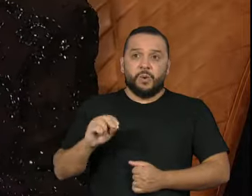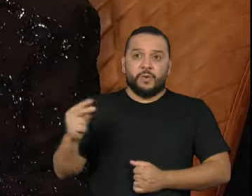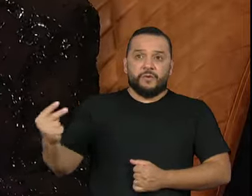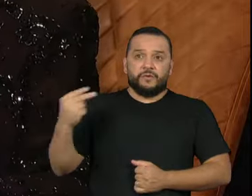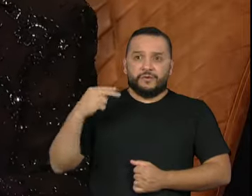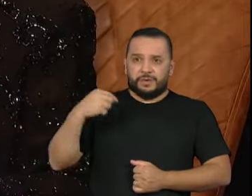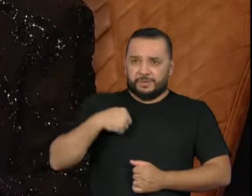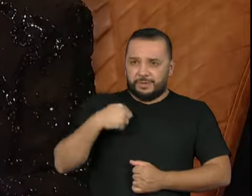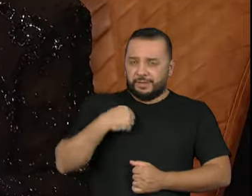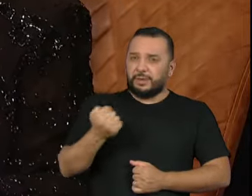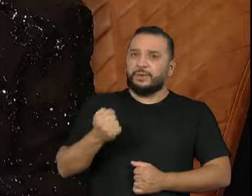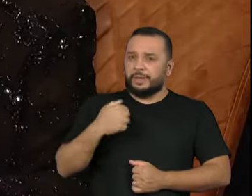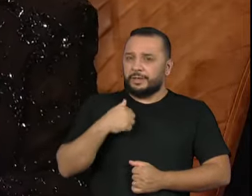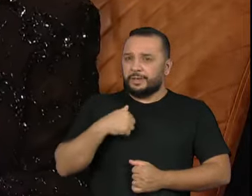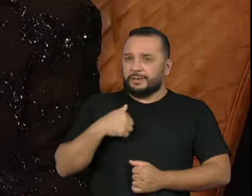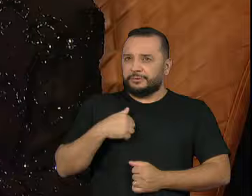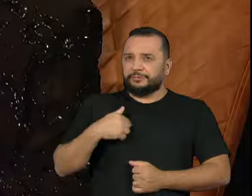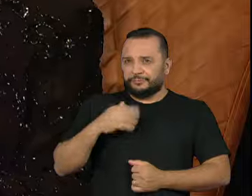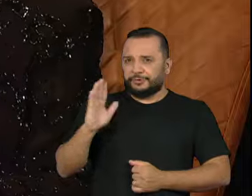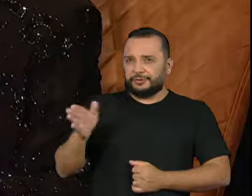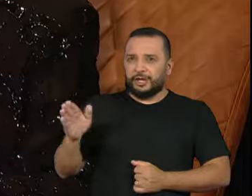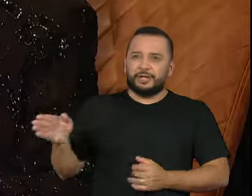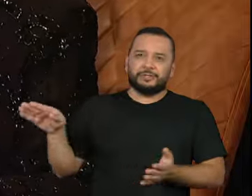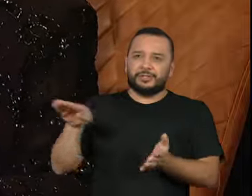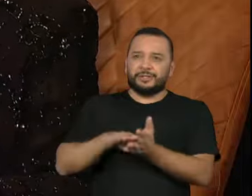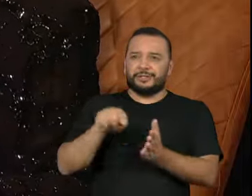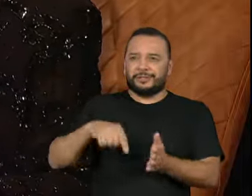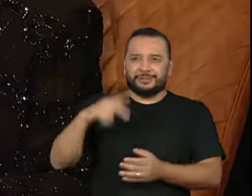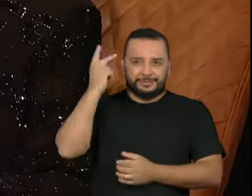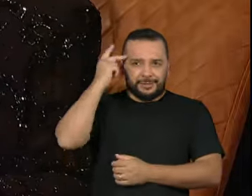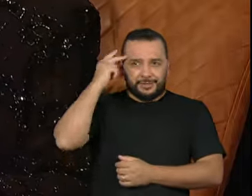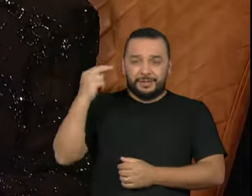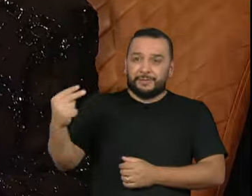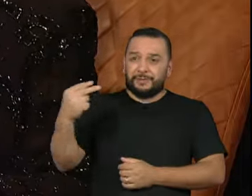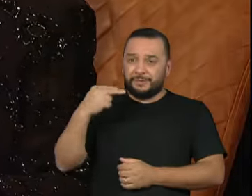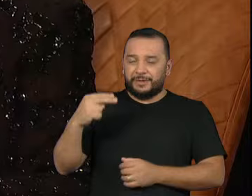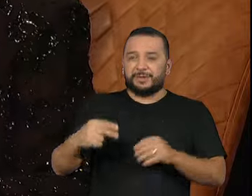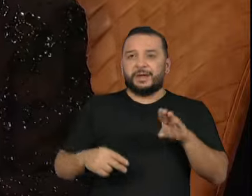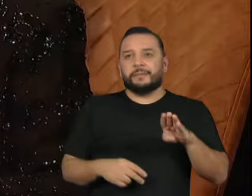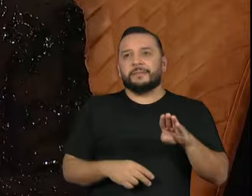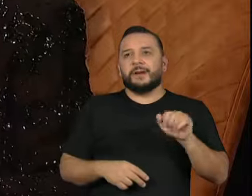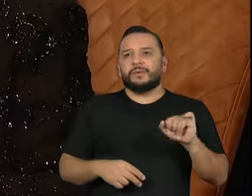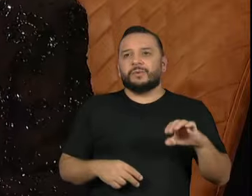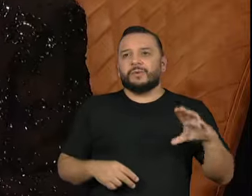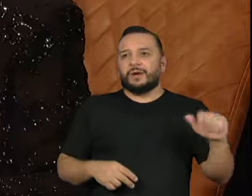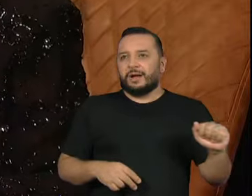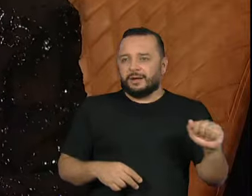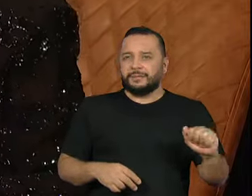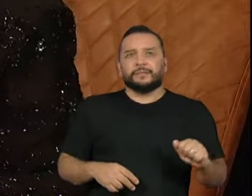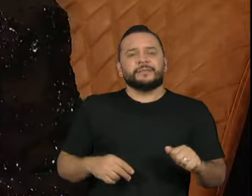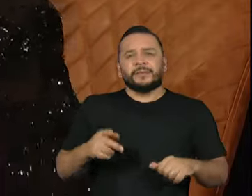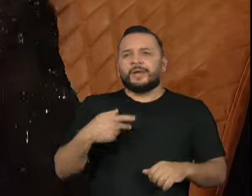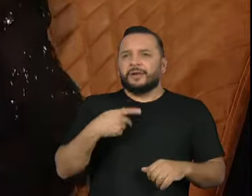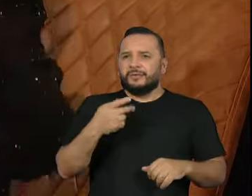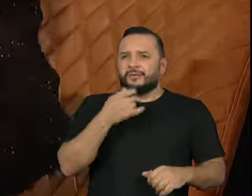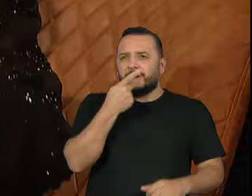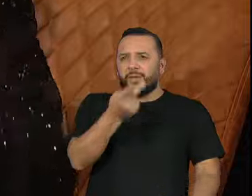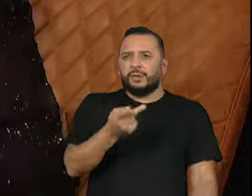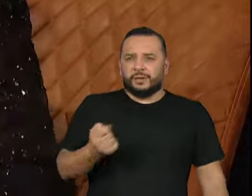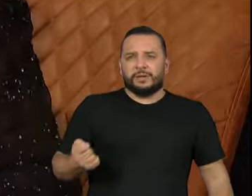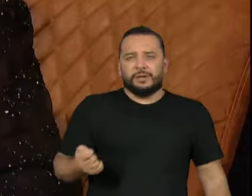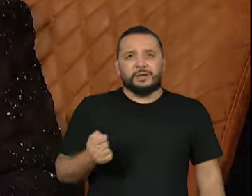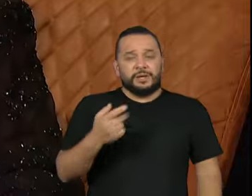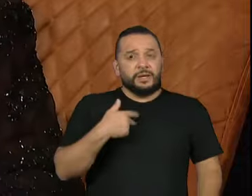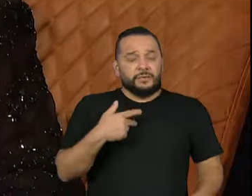quando eu cheguei em São Paulo, com o Pedrinho, ele me viu na Baiuca. E ele disse, um dia eu vou abrir